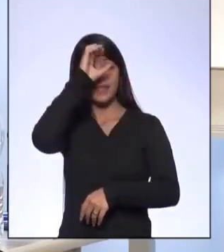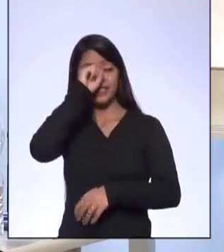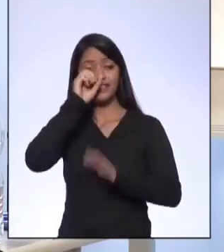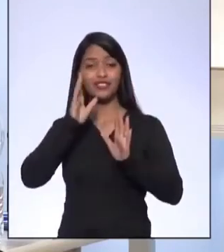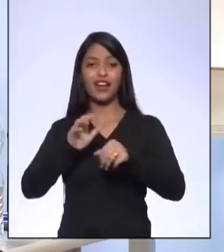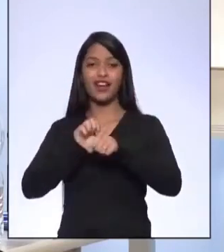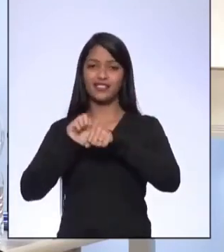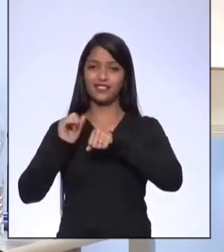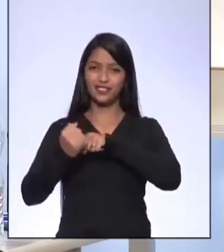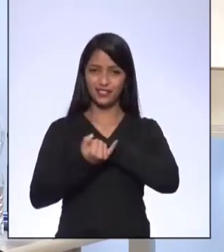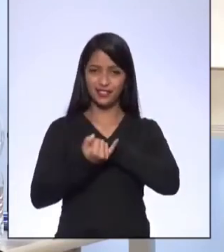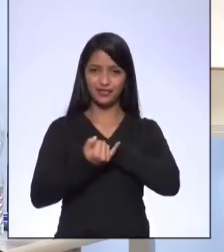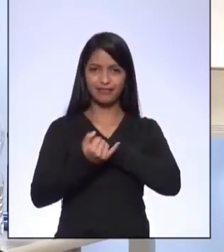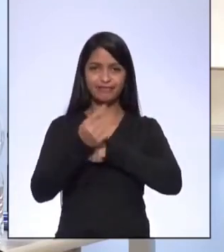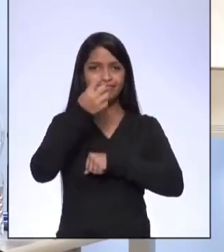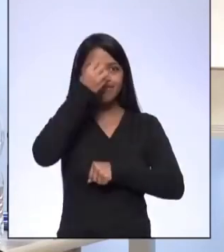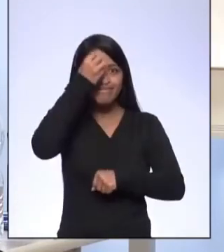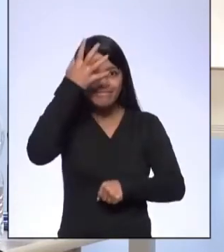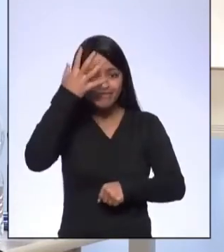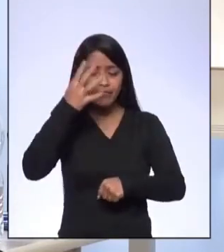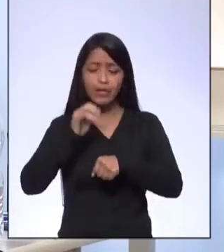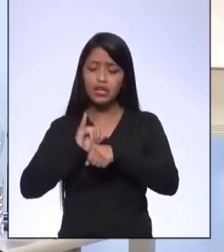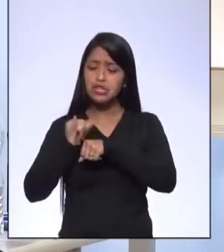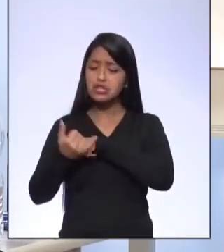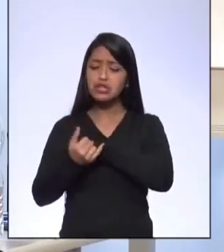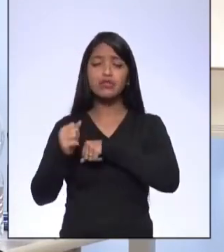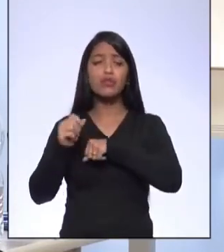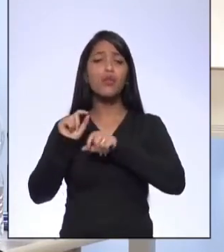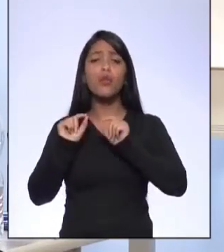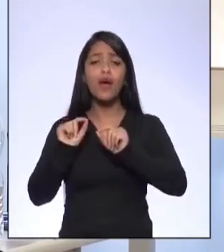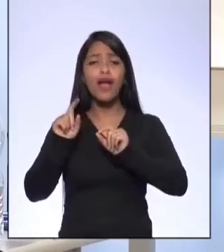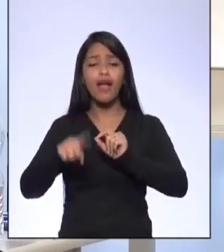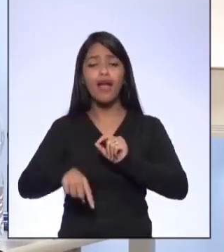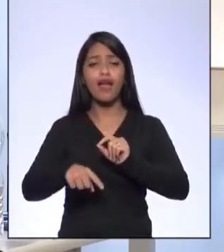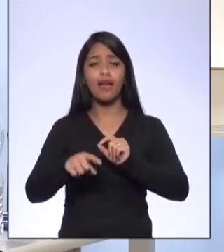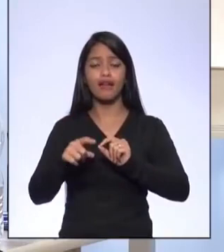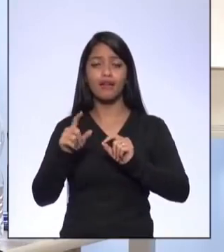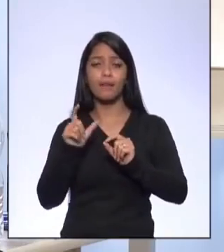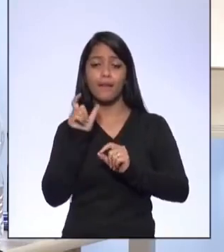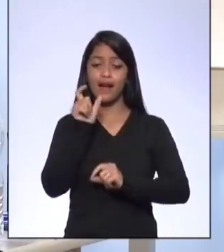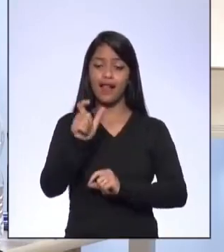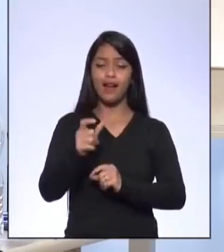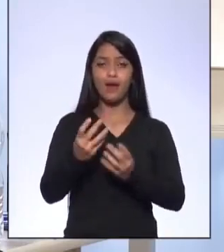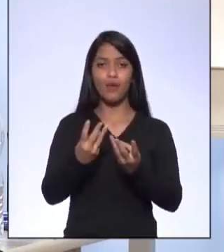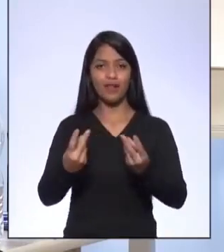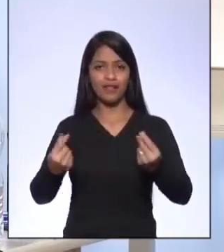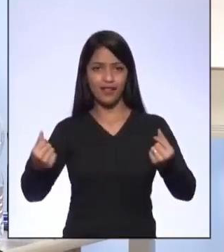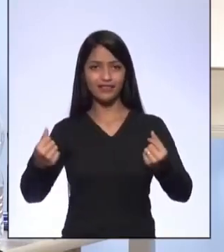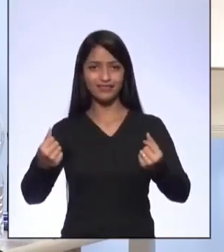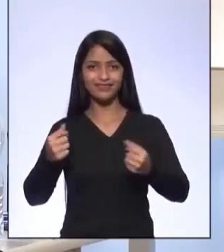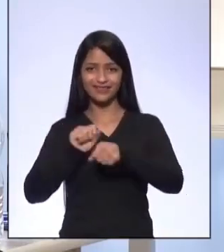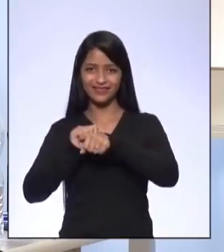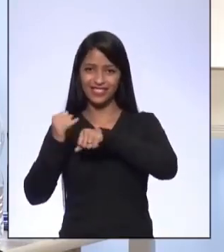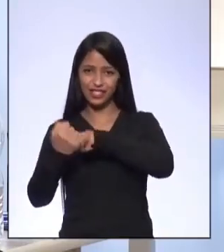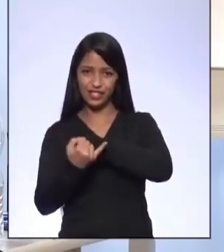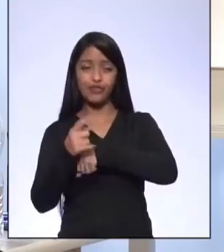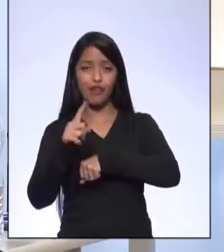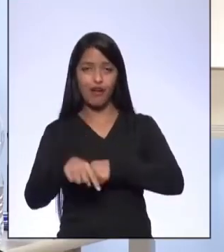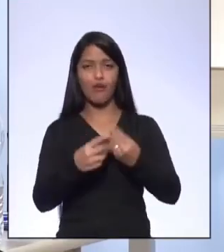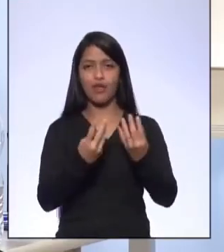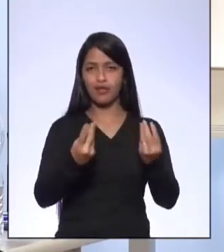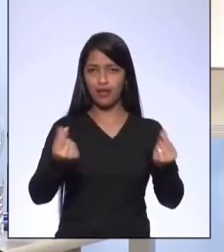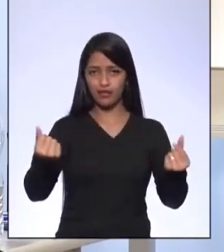adjetivos. Mas se você não lembrar o que é um adjetivo, são palavras que dão qualidade. Você vai escrever aí no chat as palavras que vocês saibam